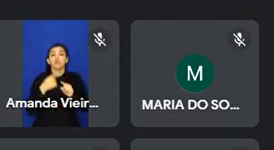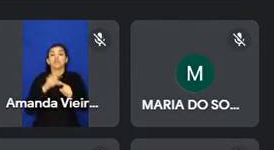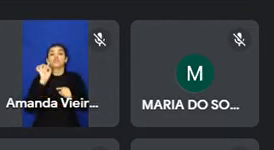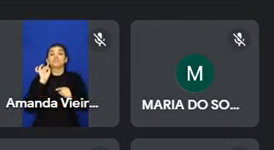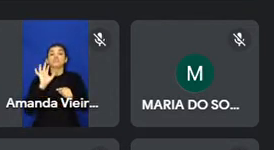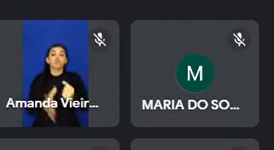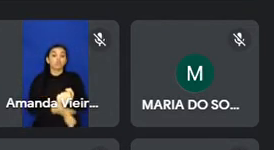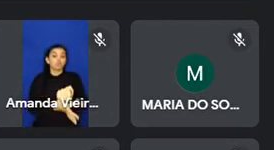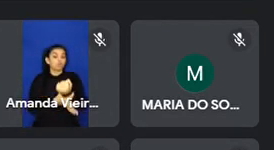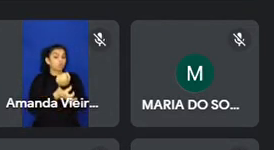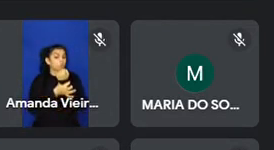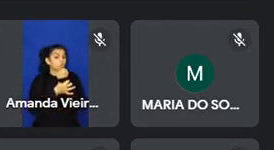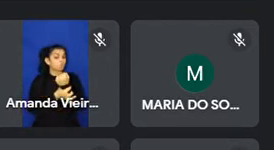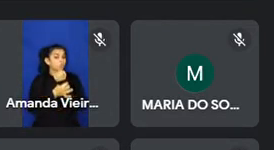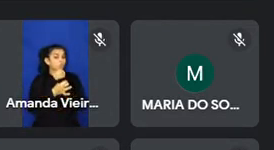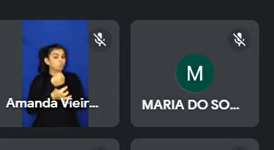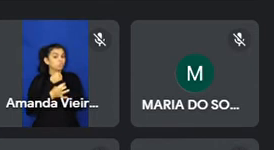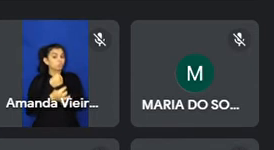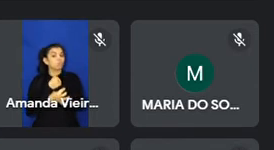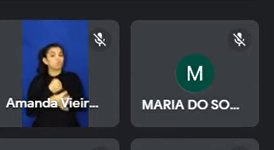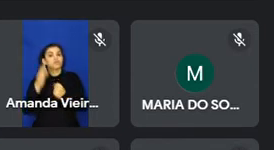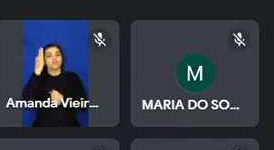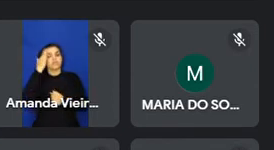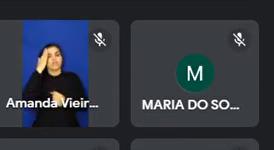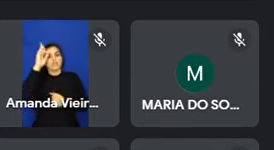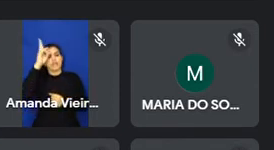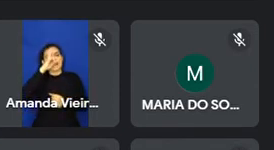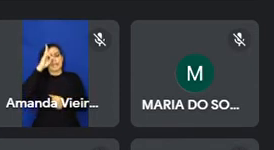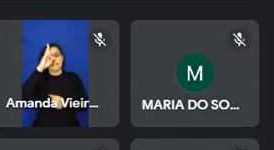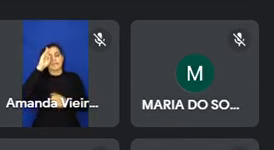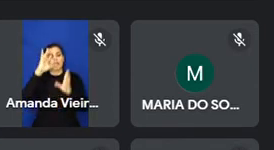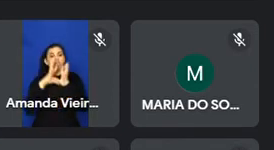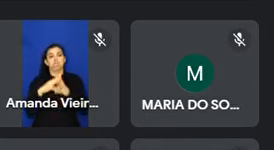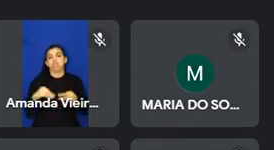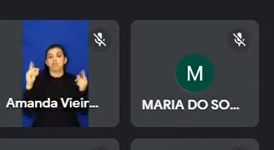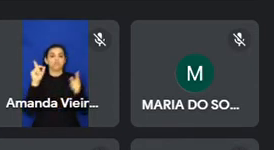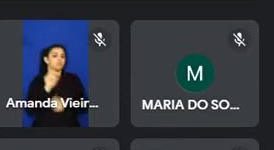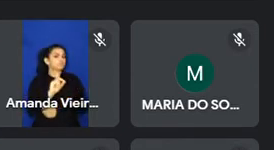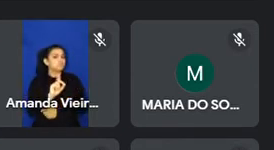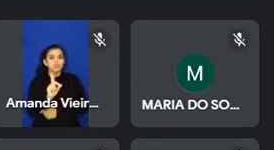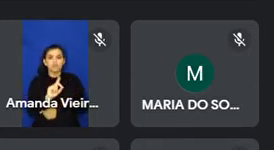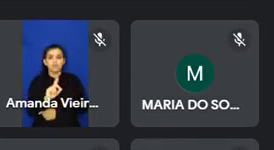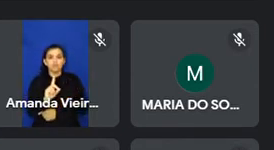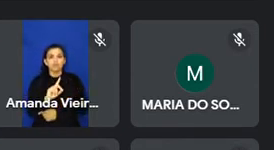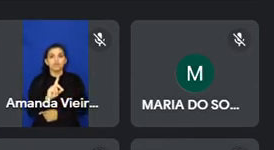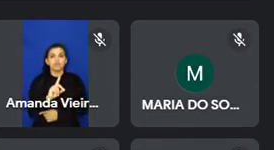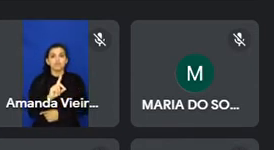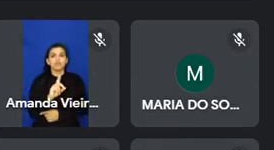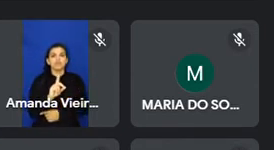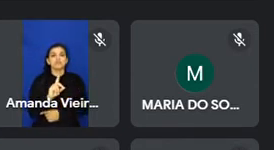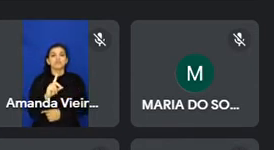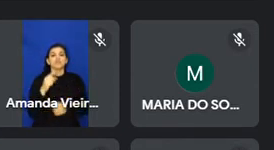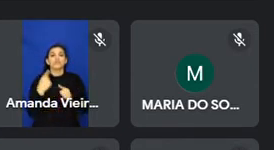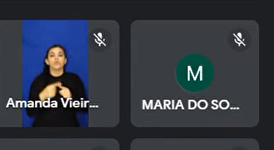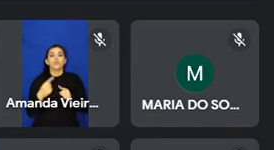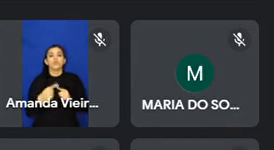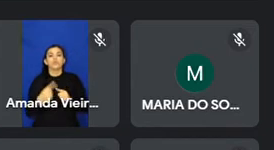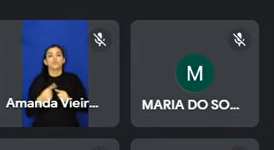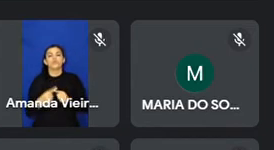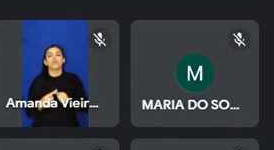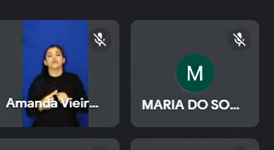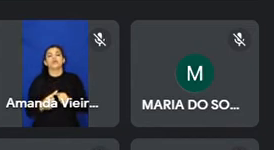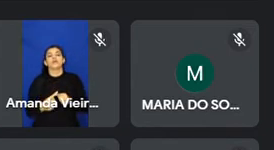que todas as tuas células de memória foram aí degradadas, porque deu 10 anos, pronto. É o tempo de meia-vida das células de memória e tem que